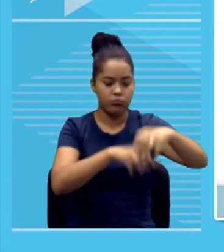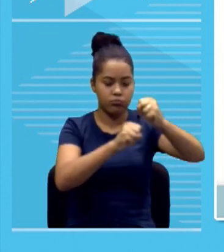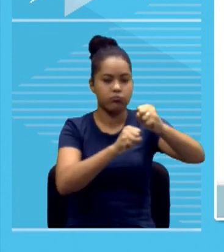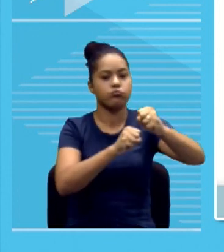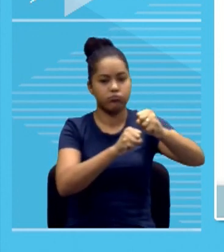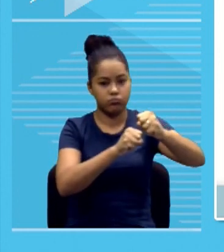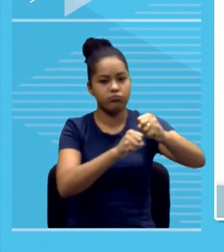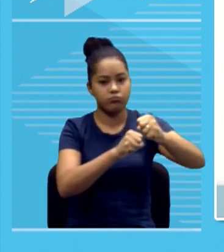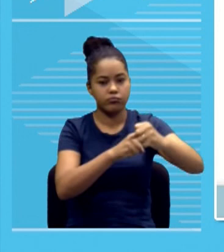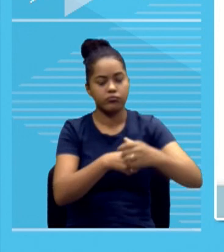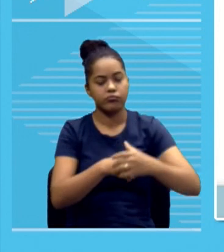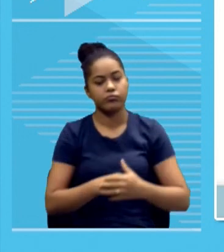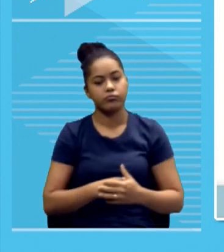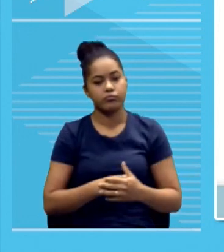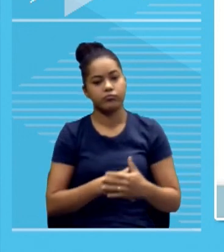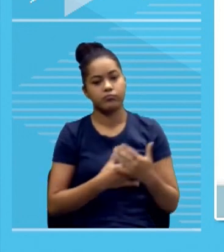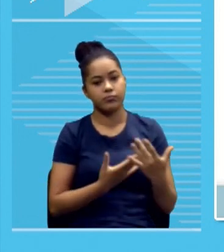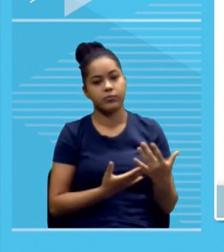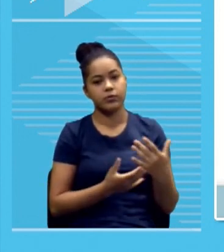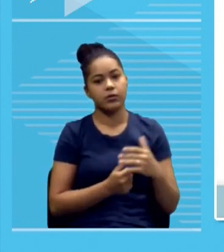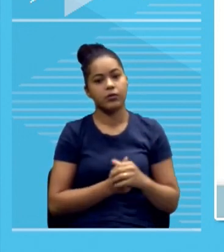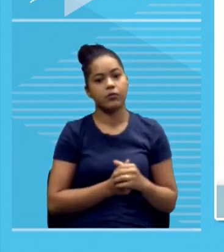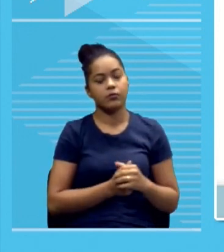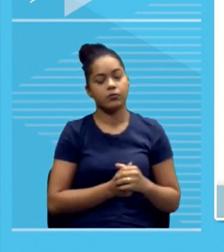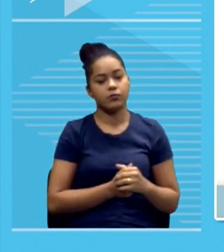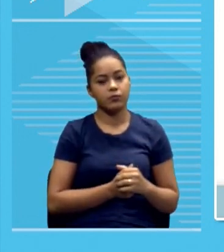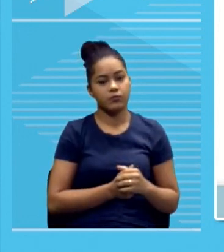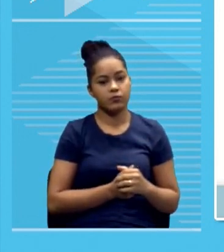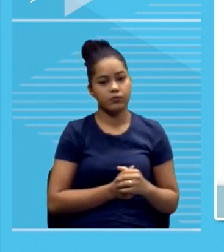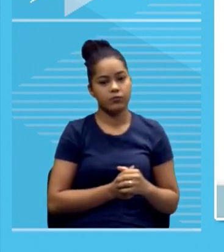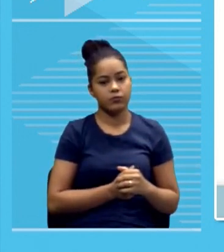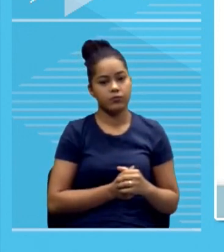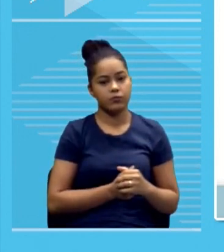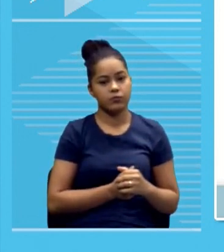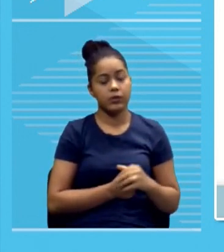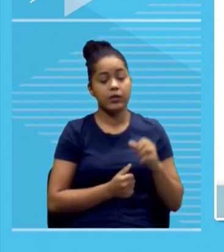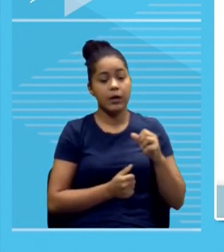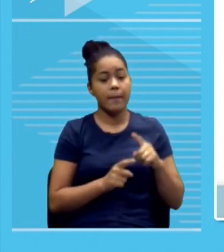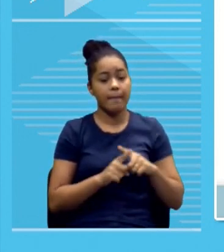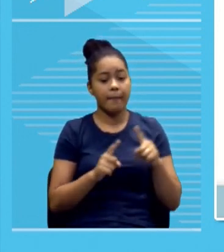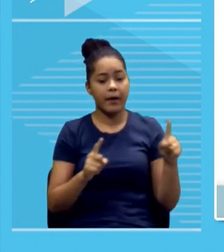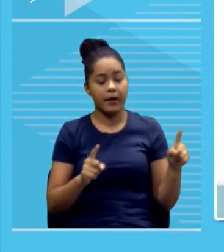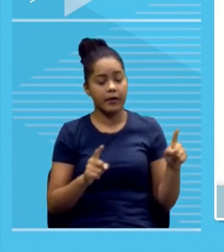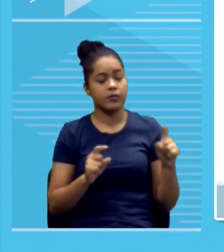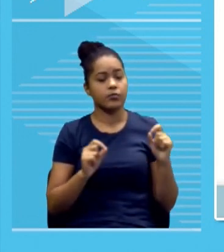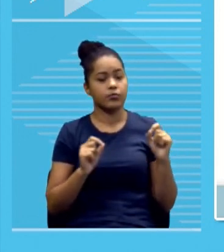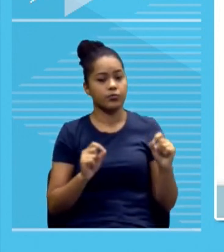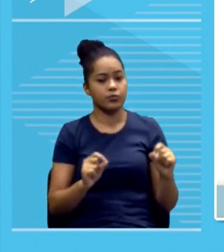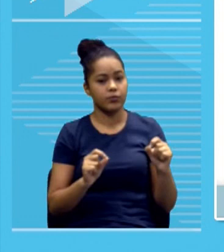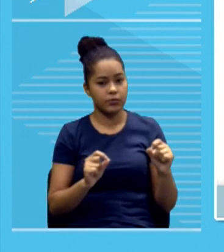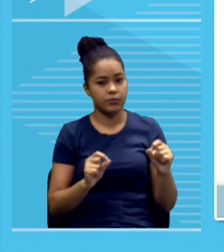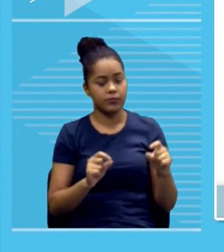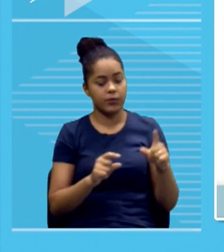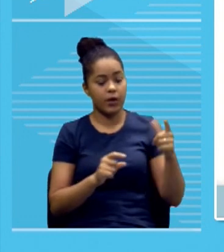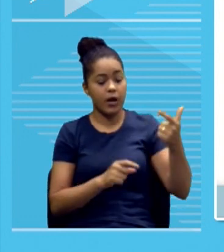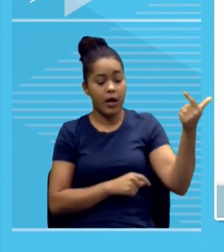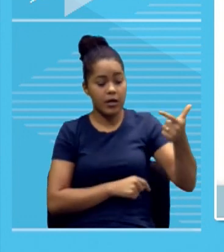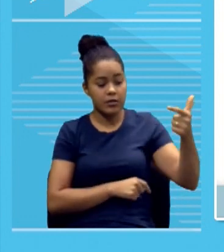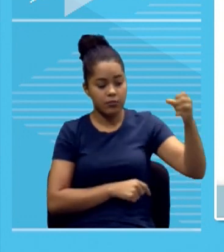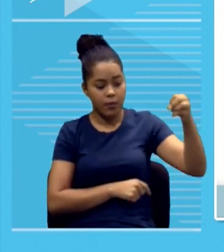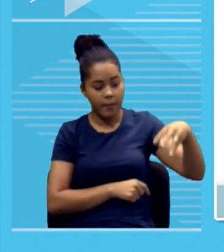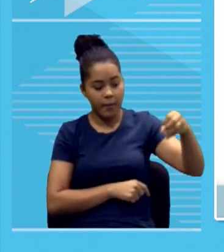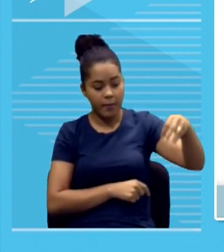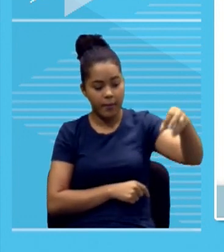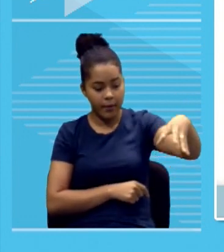corrente para todo mundo. Então, quando eu apago o interruptor, eu apago todas as lâmpadas. Mas as outras 2 fileiras